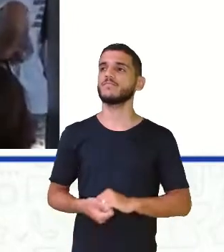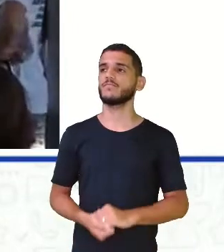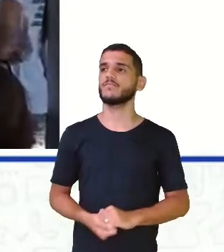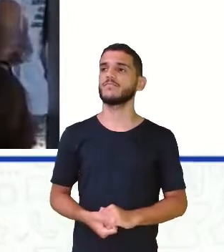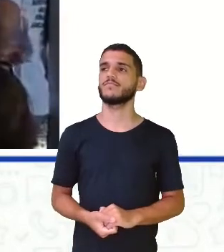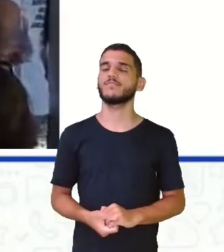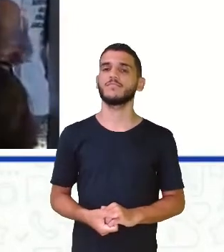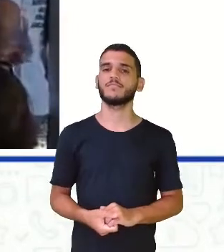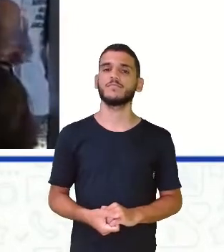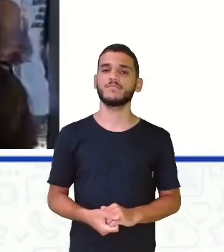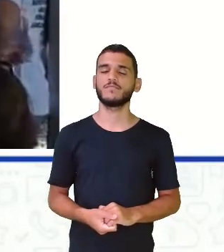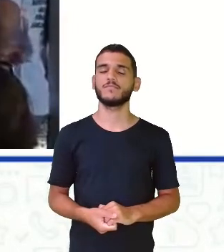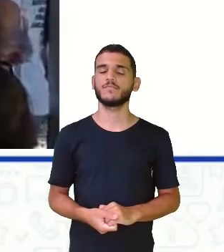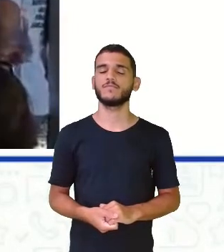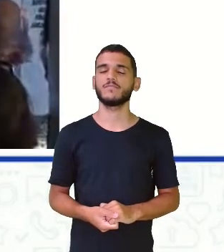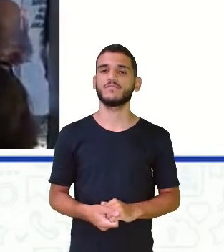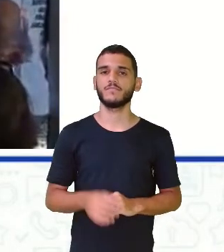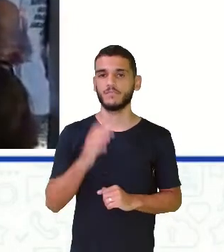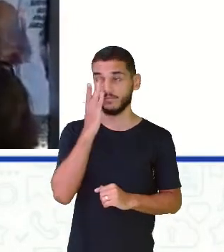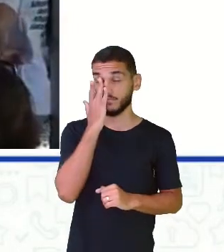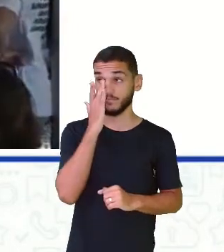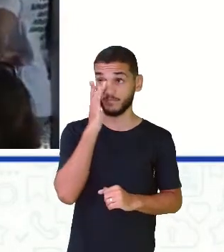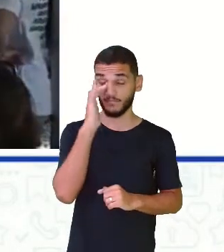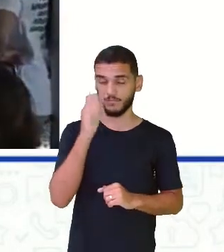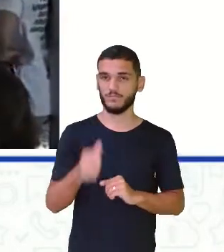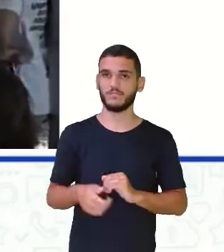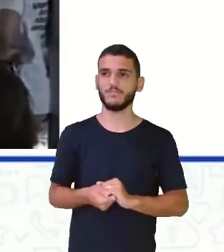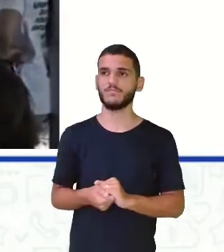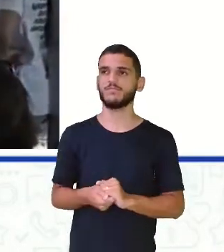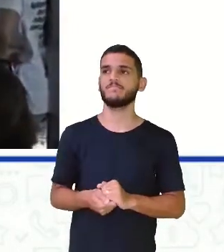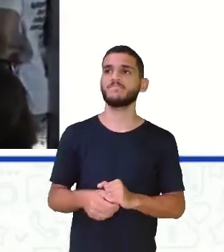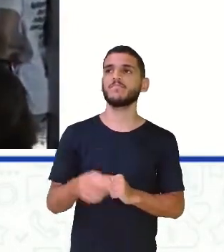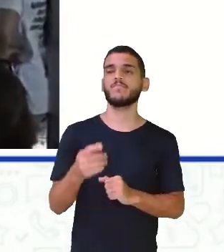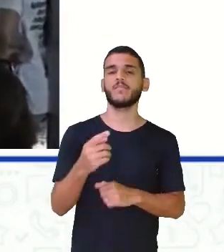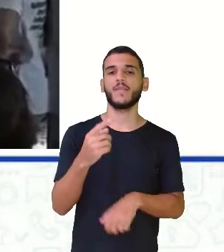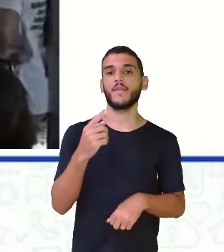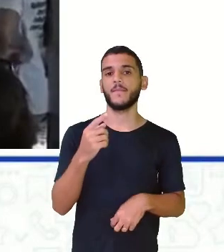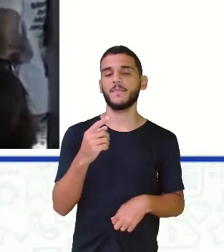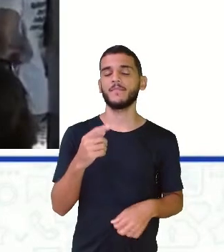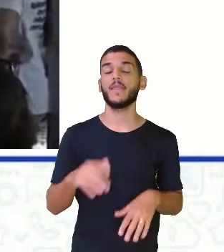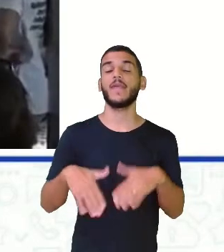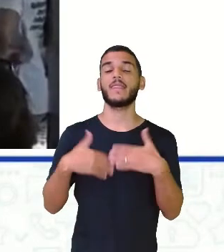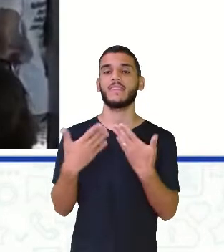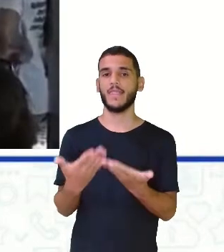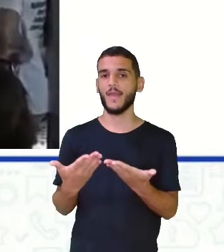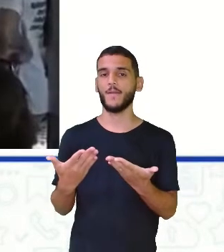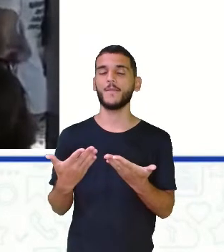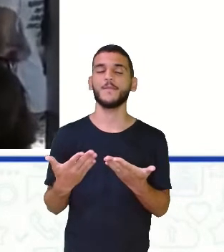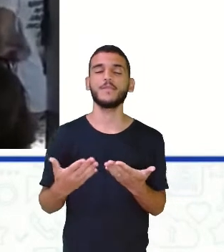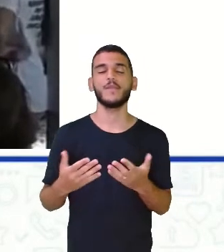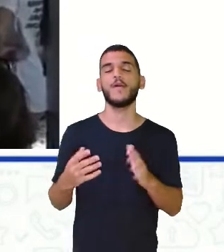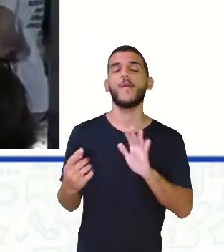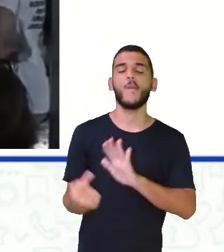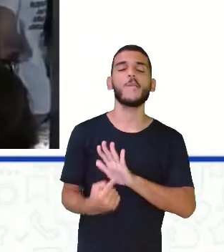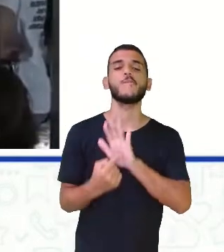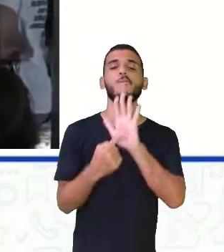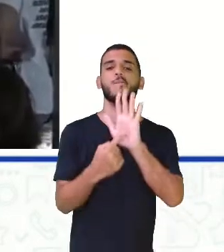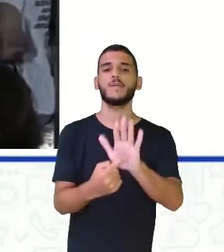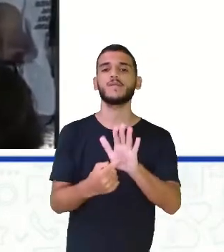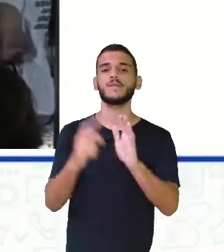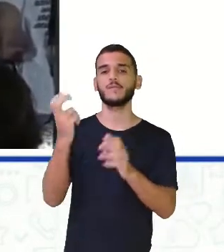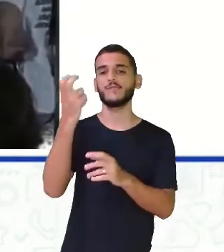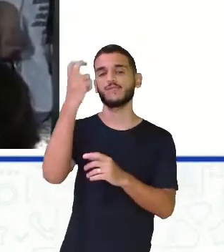Aí vocês estão vendo, né, uma reivindicação cultural num evento também, né, numa